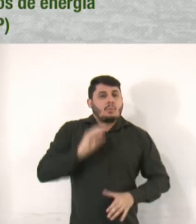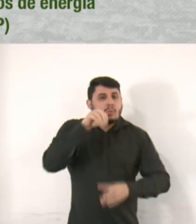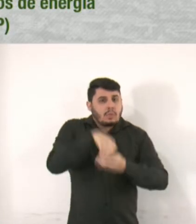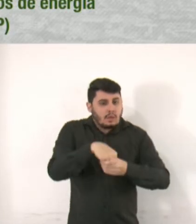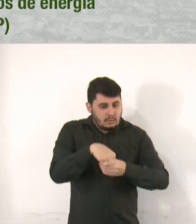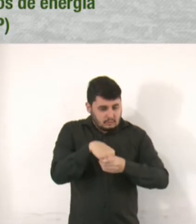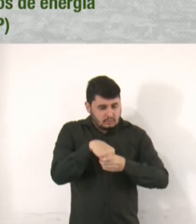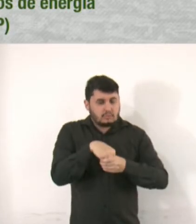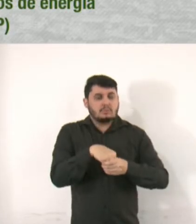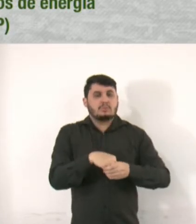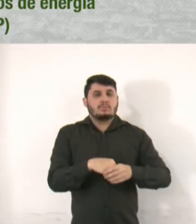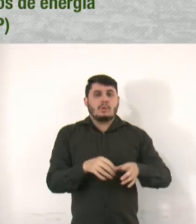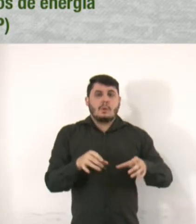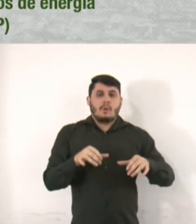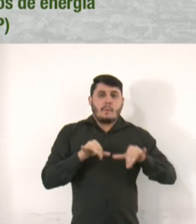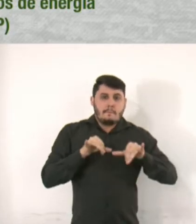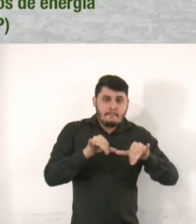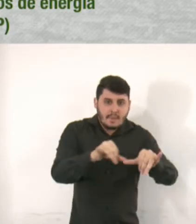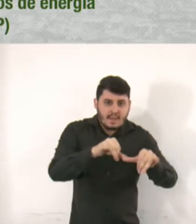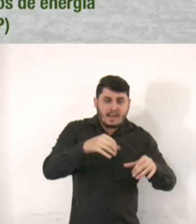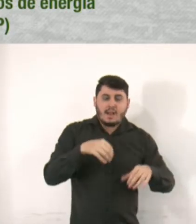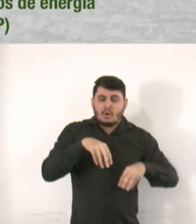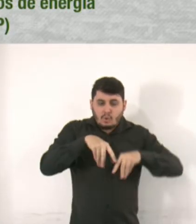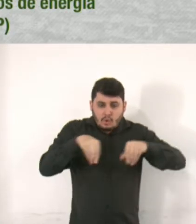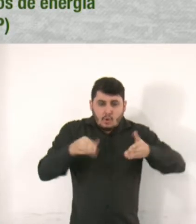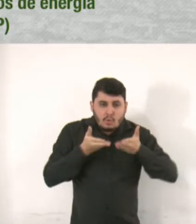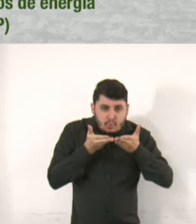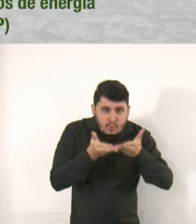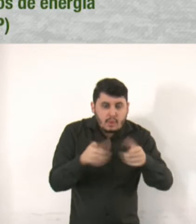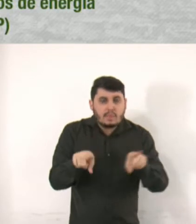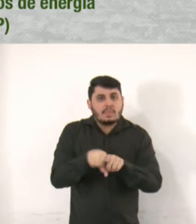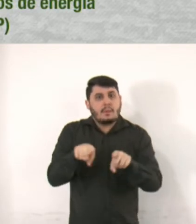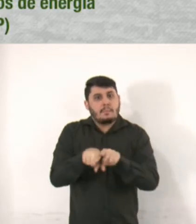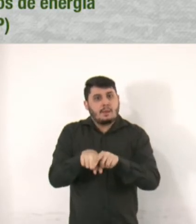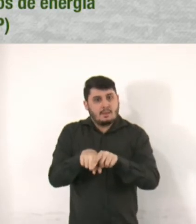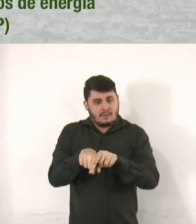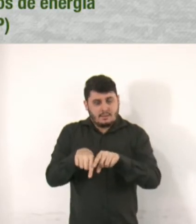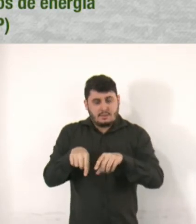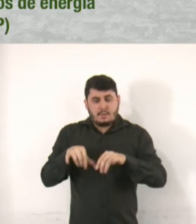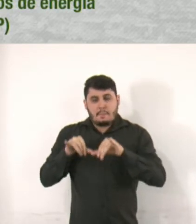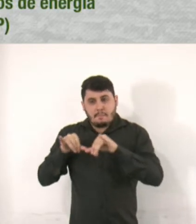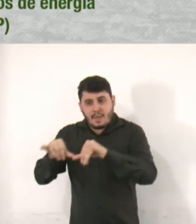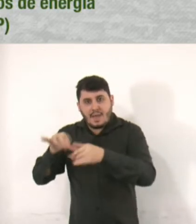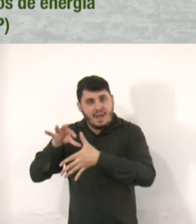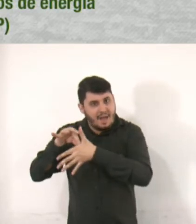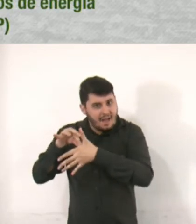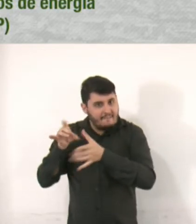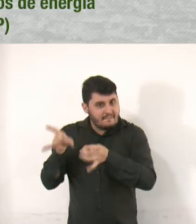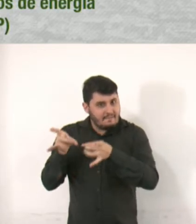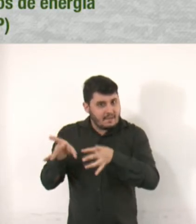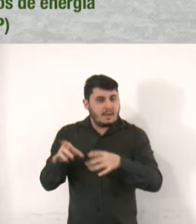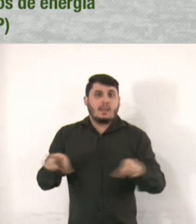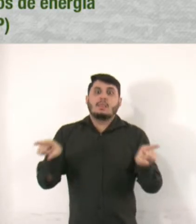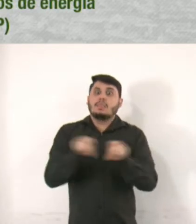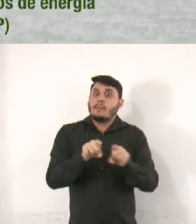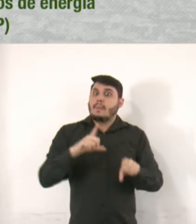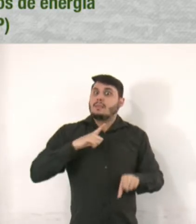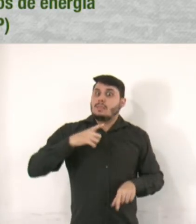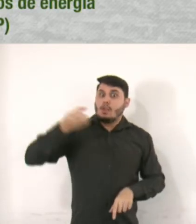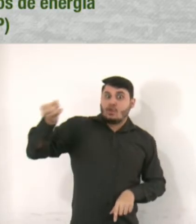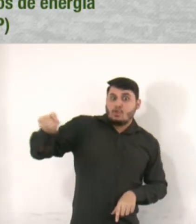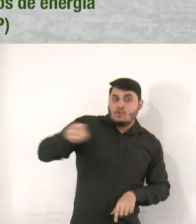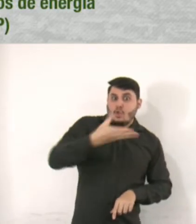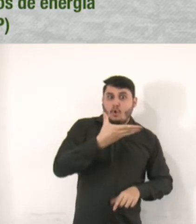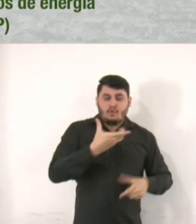também a parte da construção do polo gastronômico, que vai dar um espaço melhor, mais higiênico para as pessoas que se